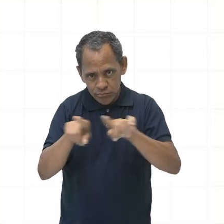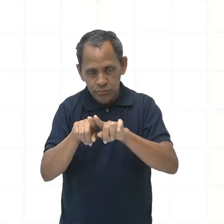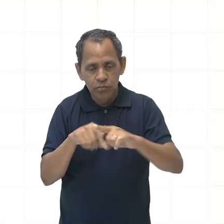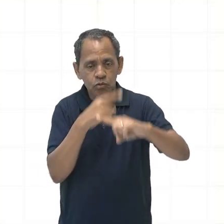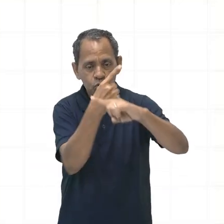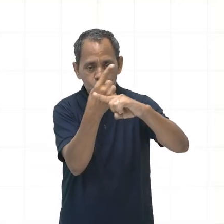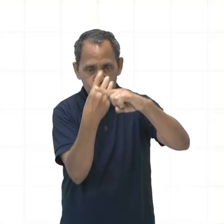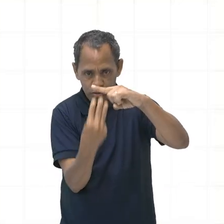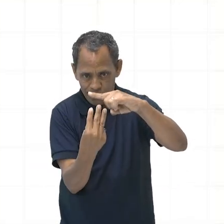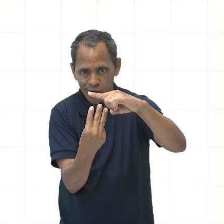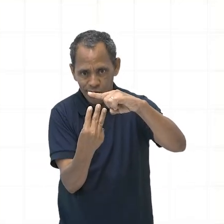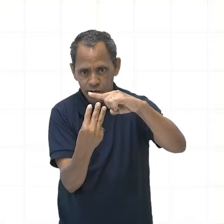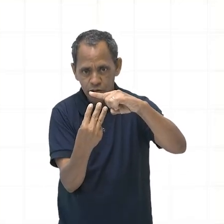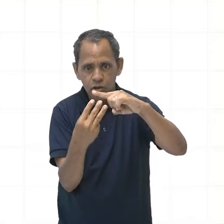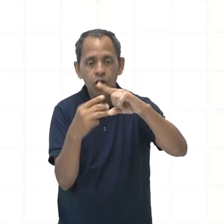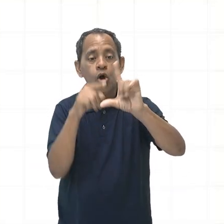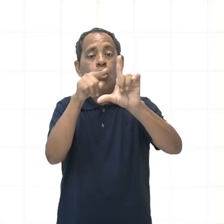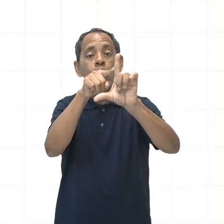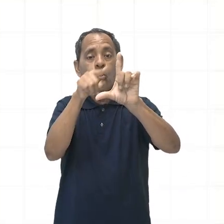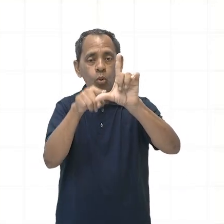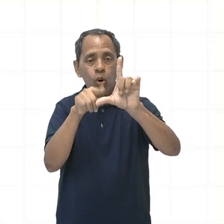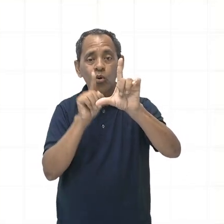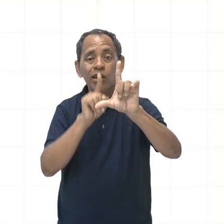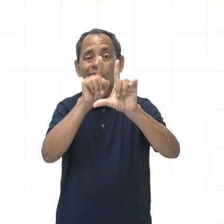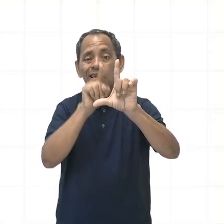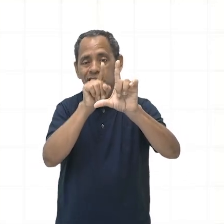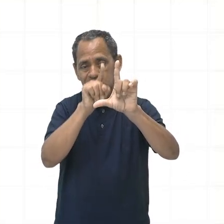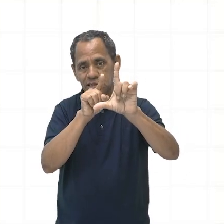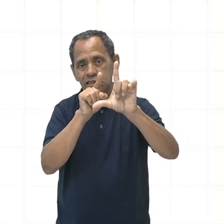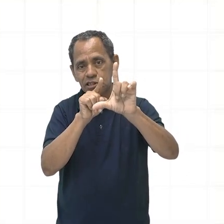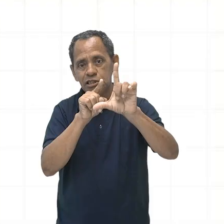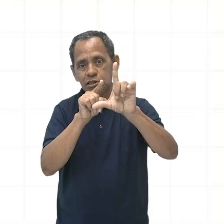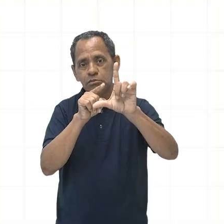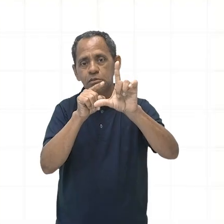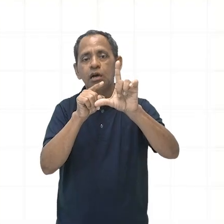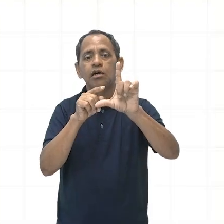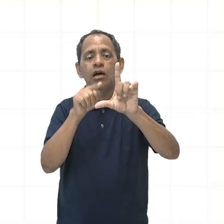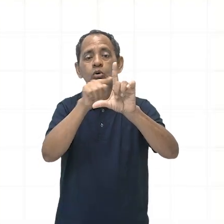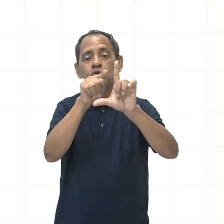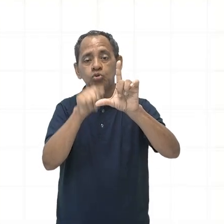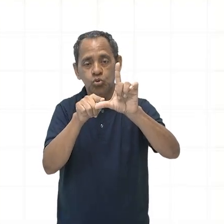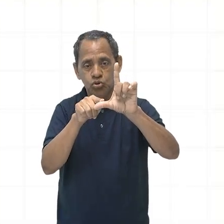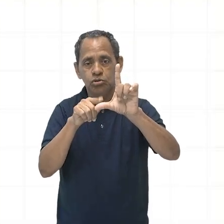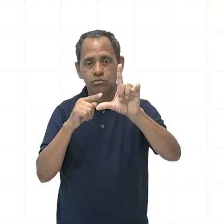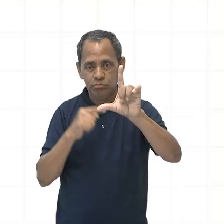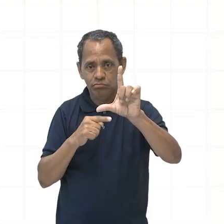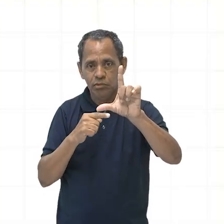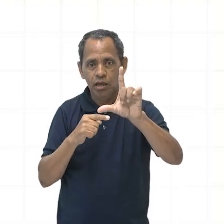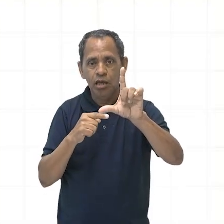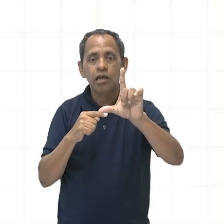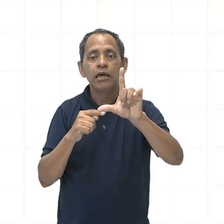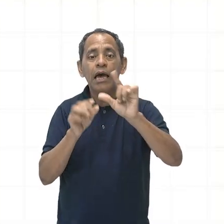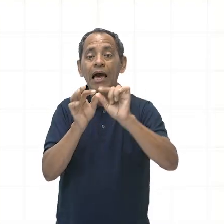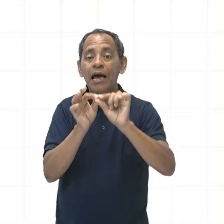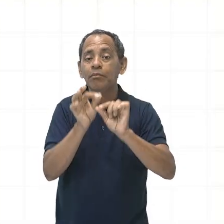1/3, e o ângulo lá de cima, eu digo que eles são congruentes. E aí, né,